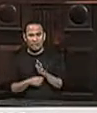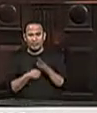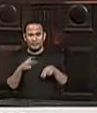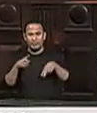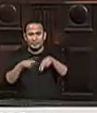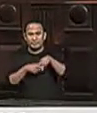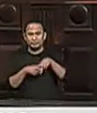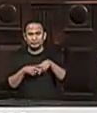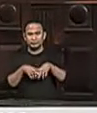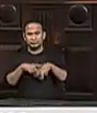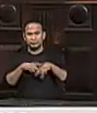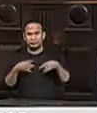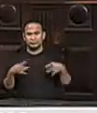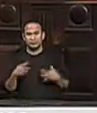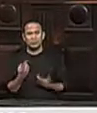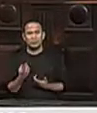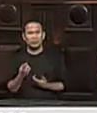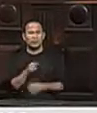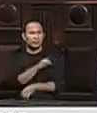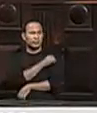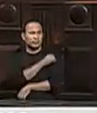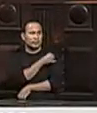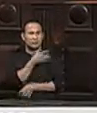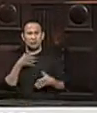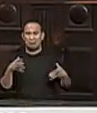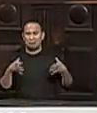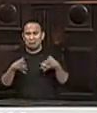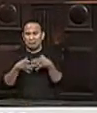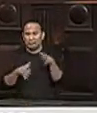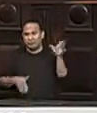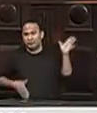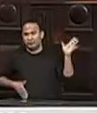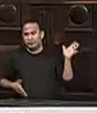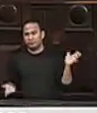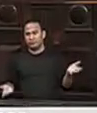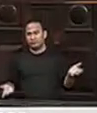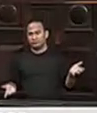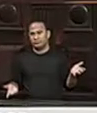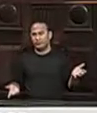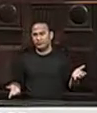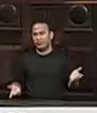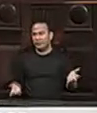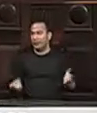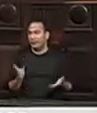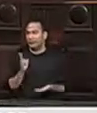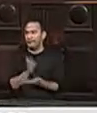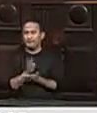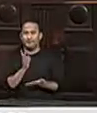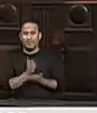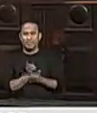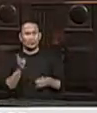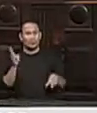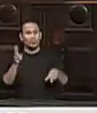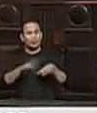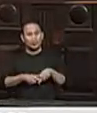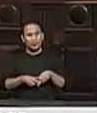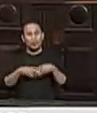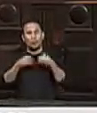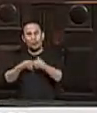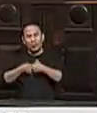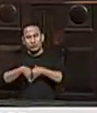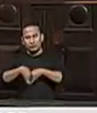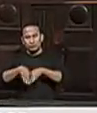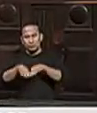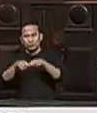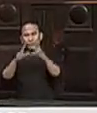do Rio de Janeiro. Essa turma de bandido, que mesmo presos,